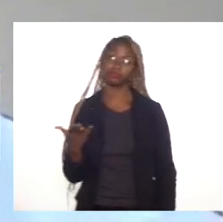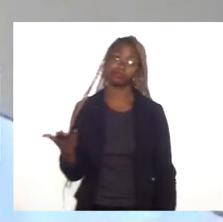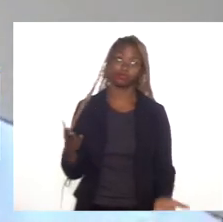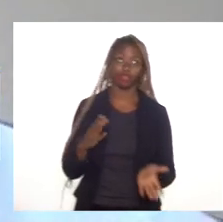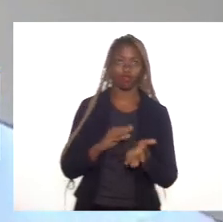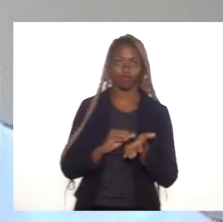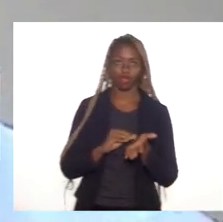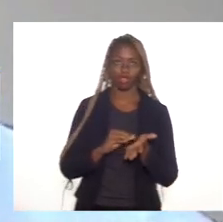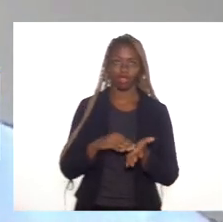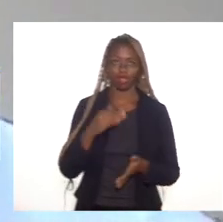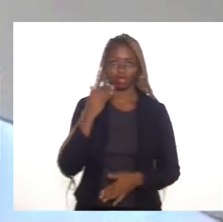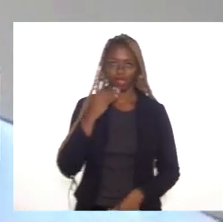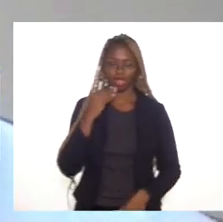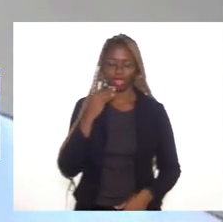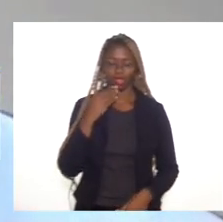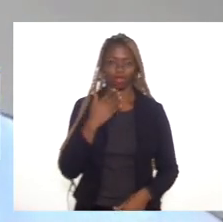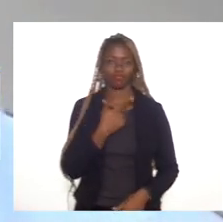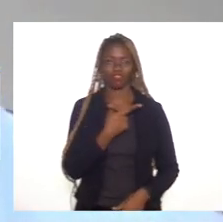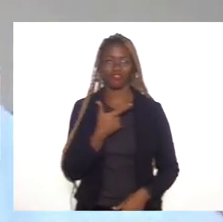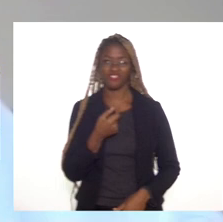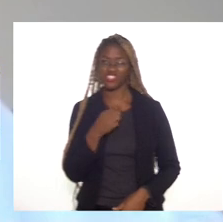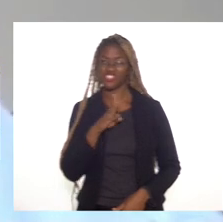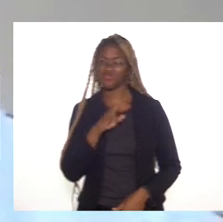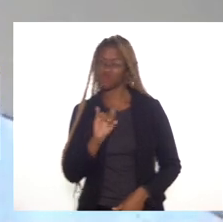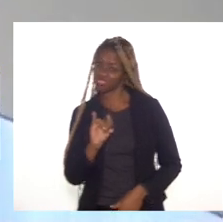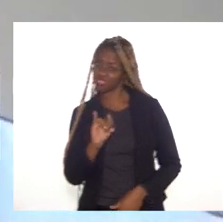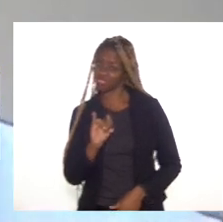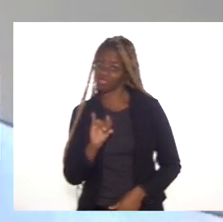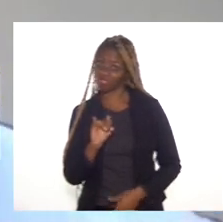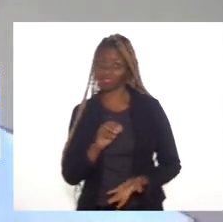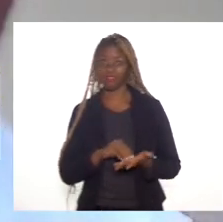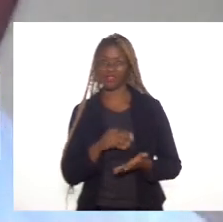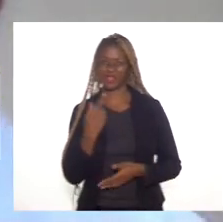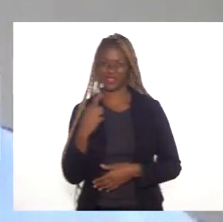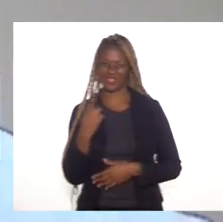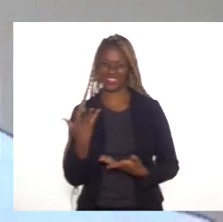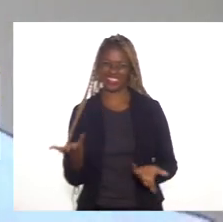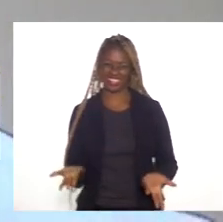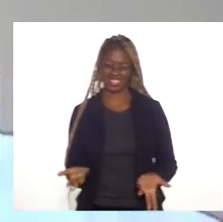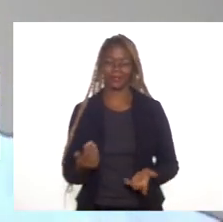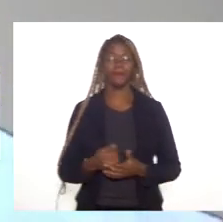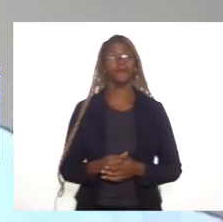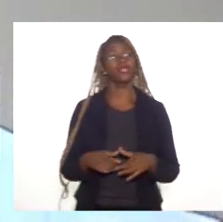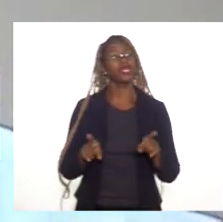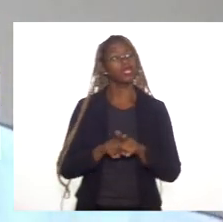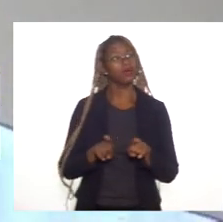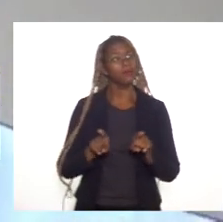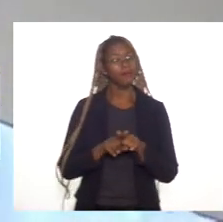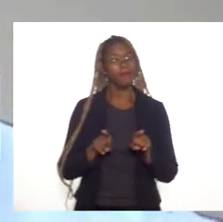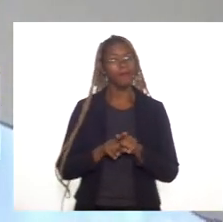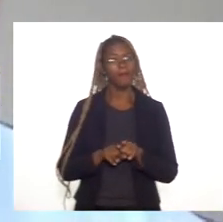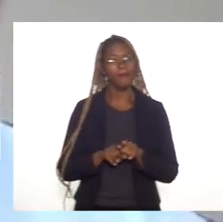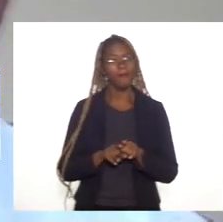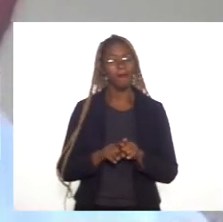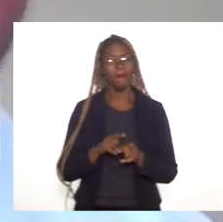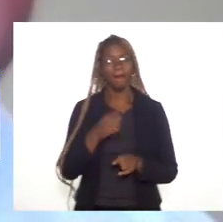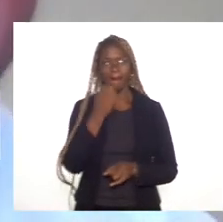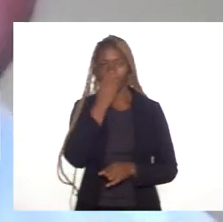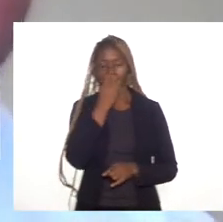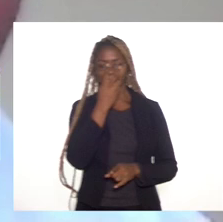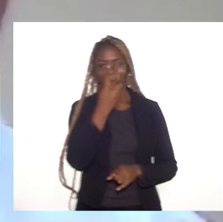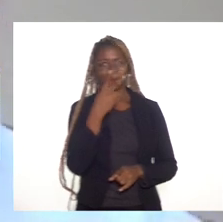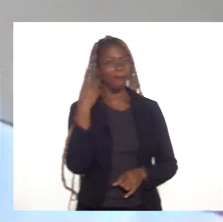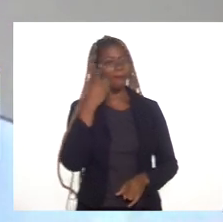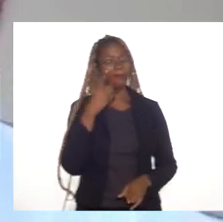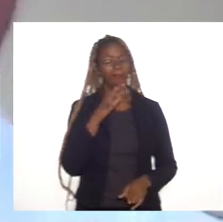nominal de 20 bilhões de reais. Sem falar nos valores acumulados, deputado Flávio